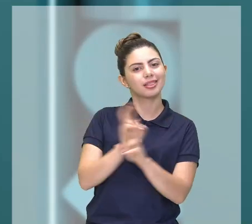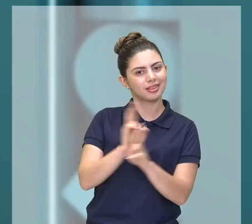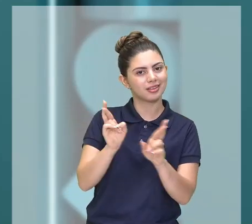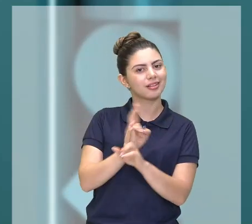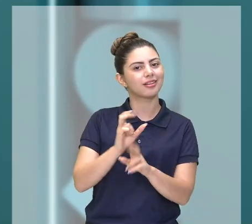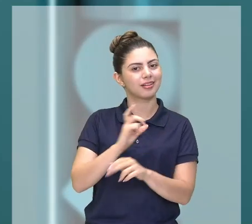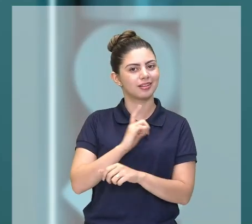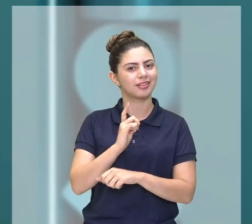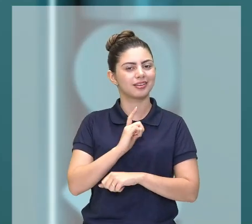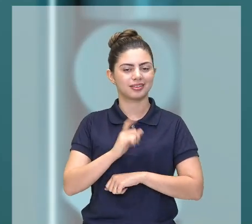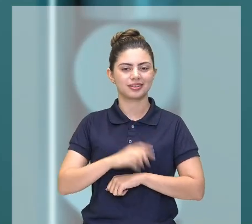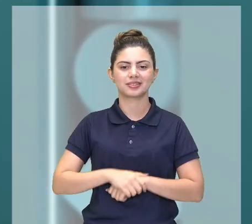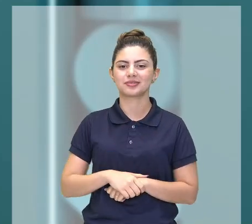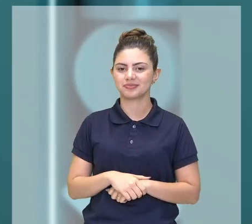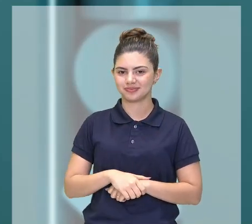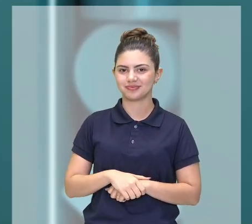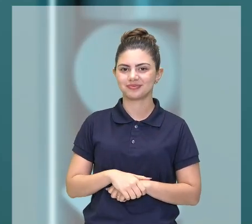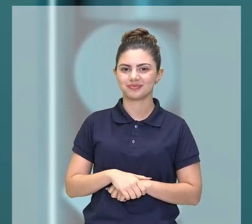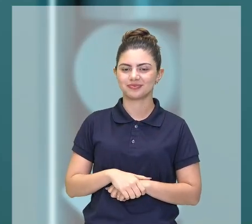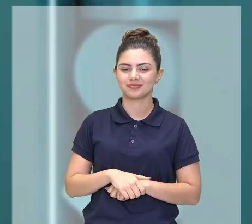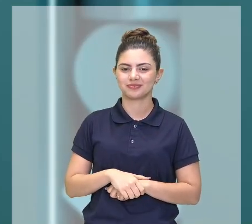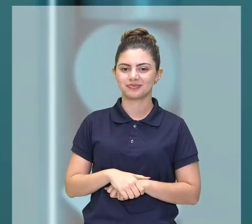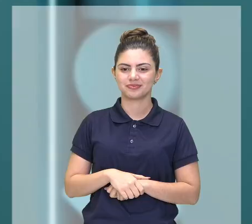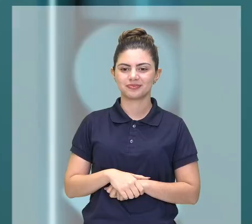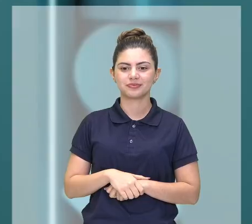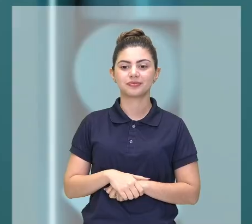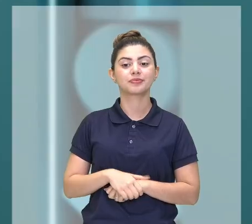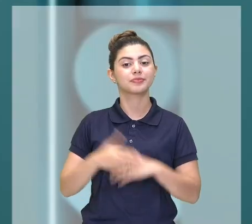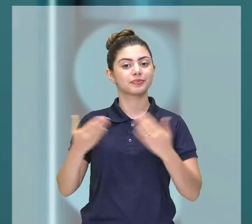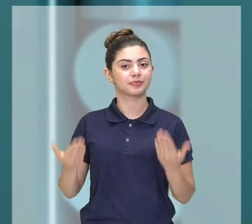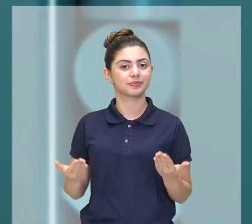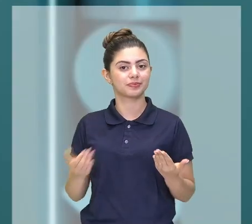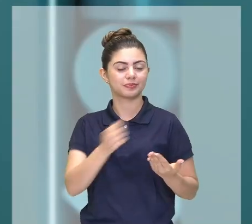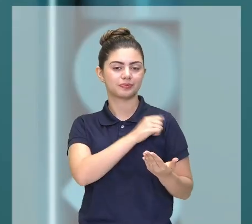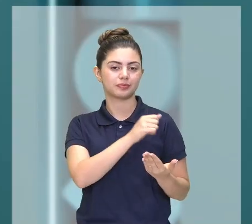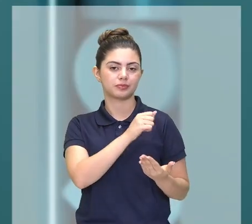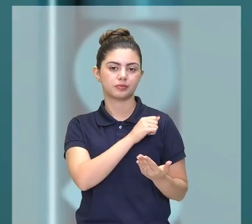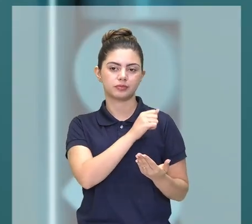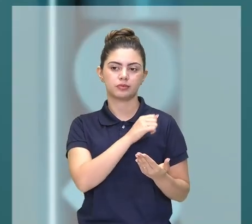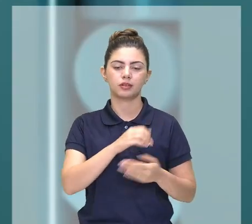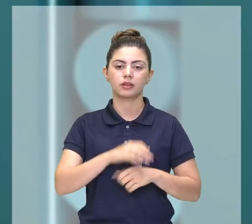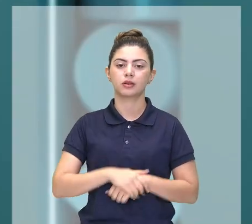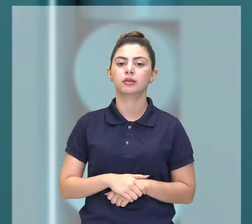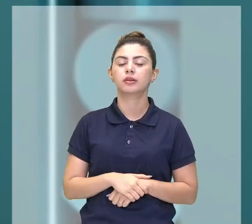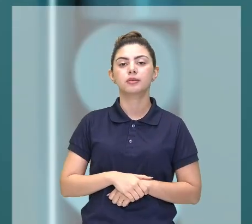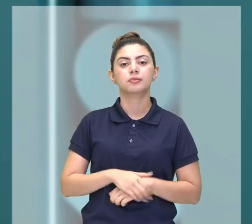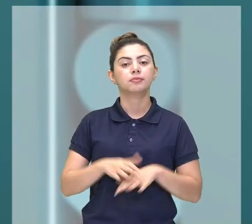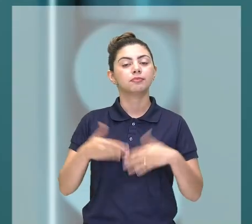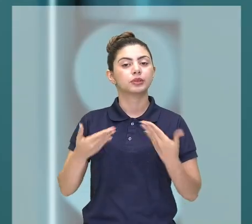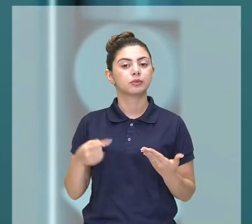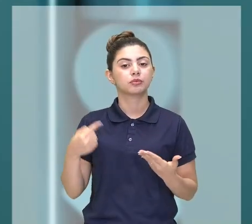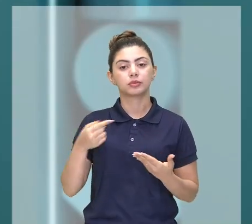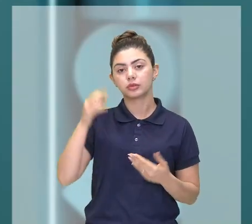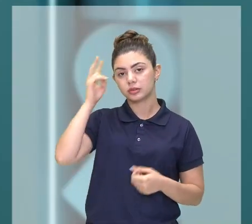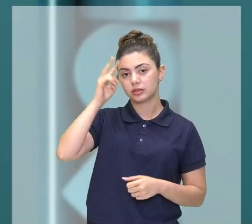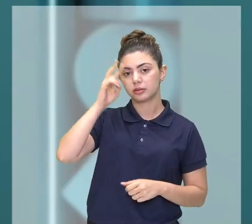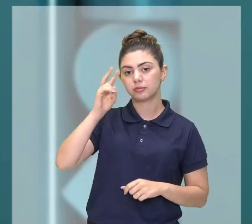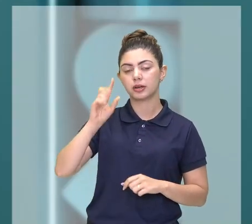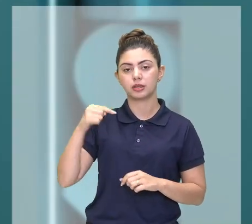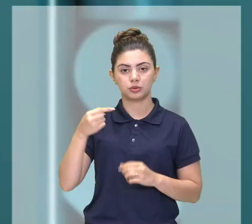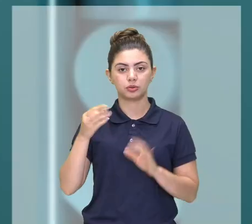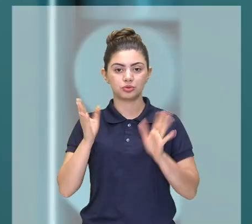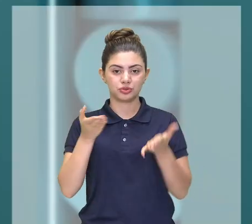entre essas palavras. Então, turmas, vamos recapitular o que